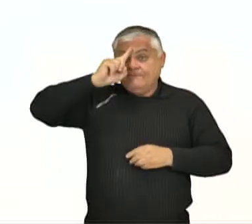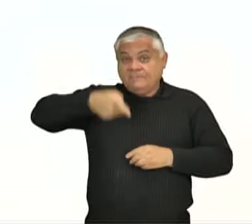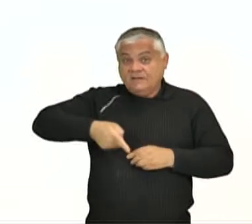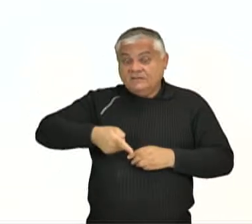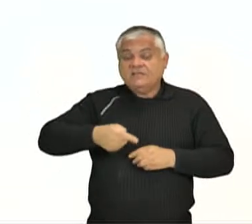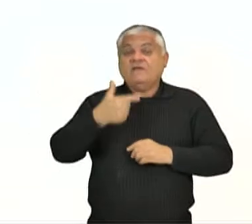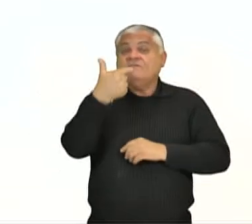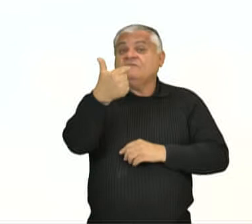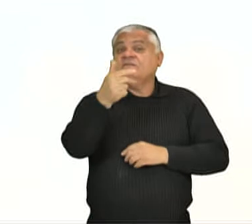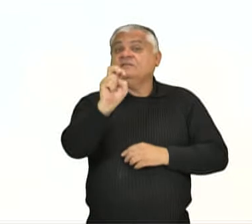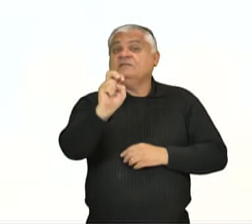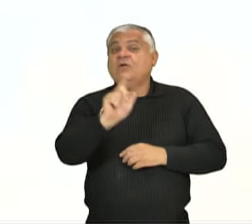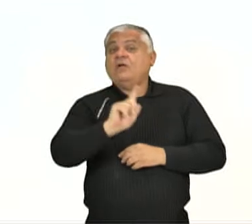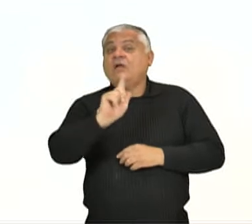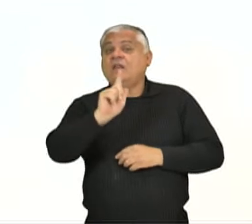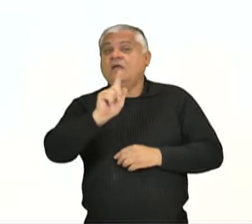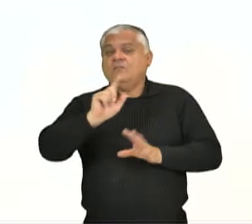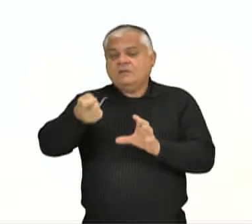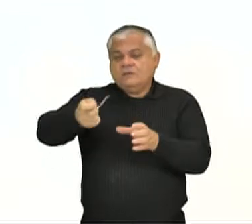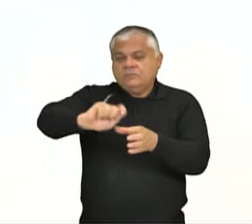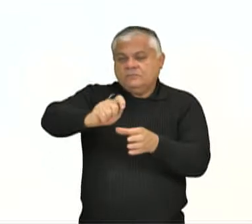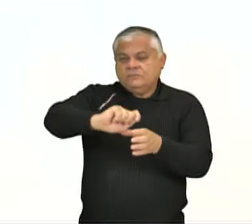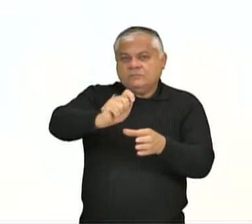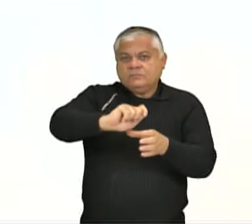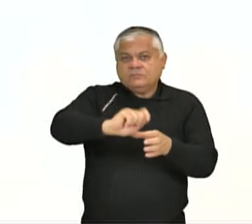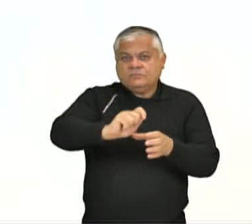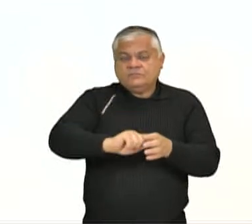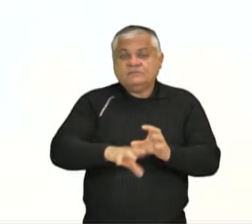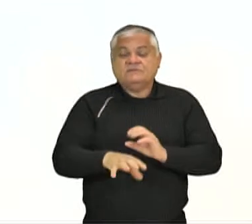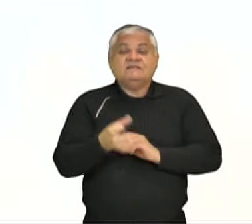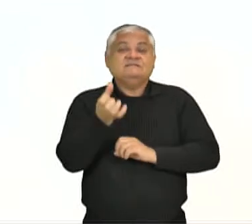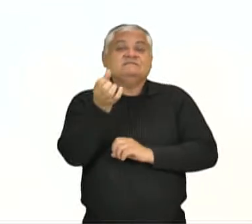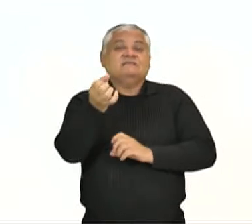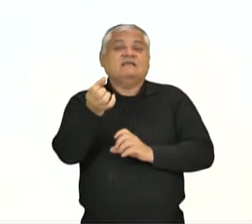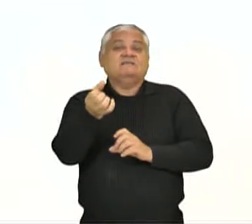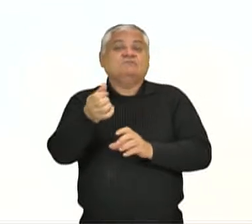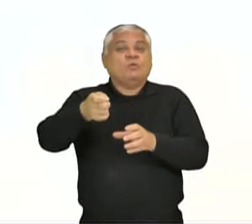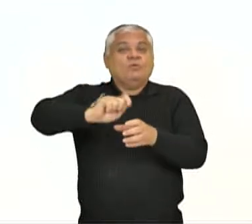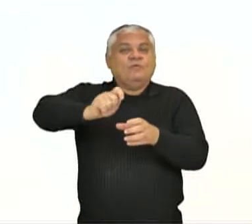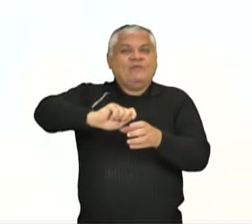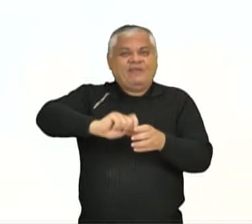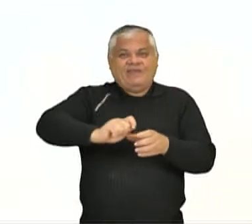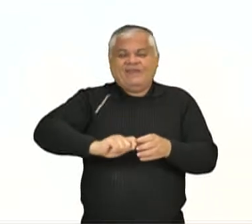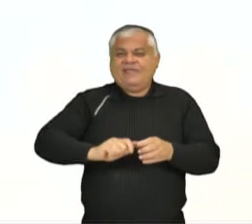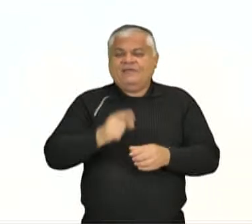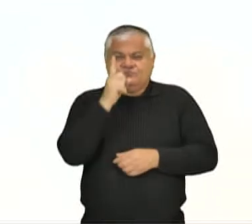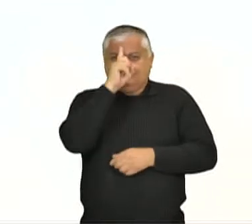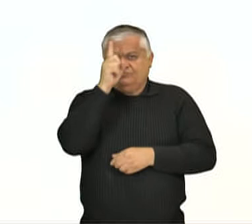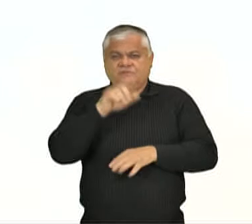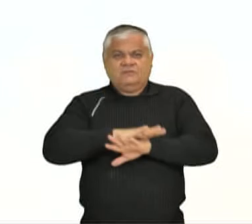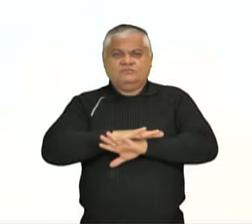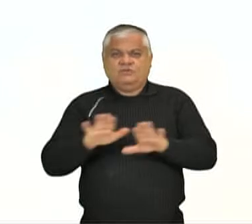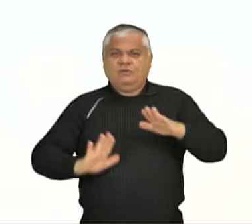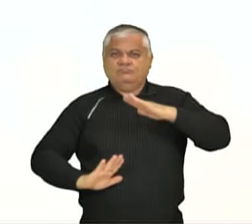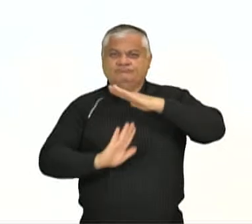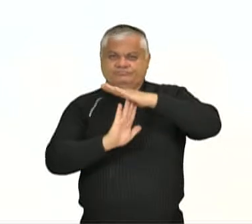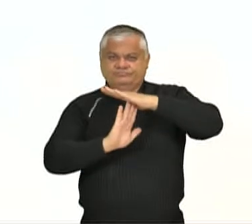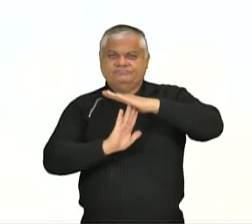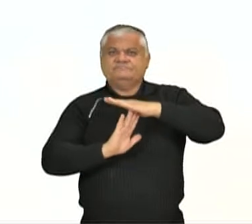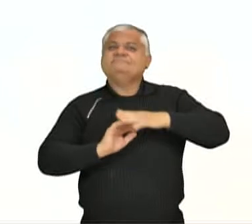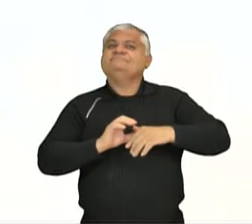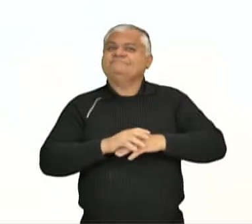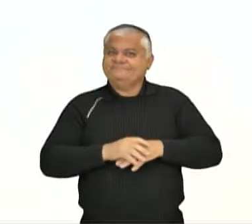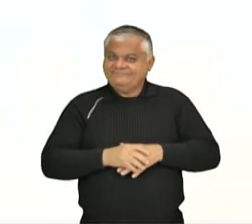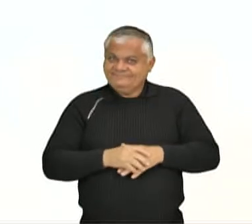dia, incluindo todo o açúcar presente nos outros alimentos consumidos no dia.